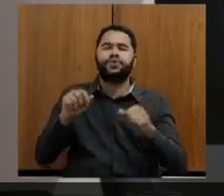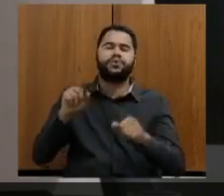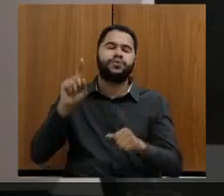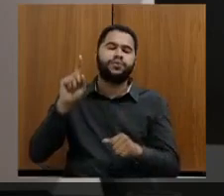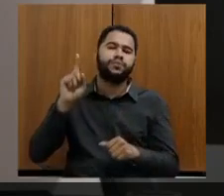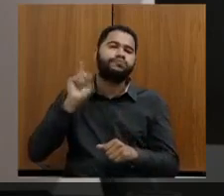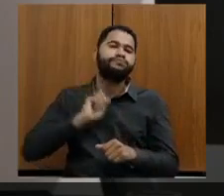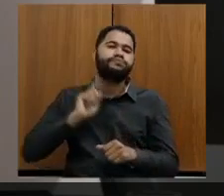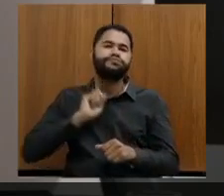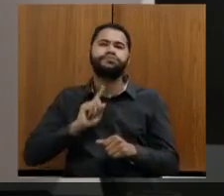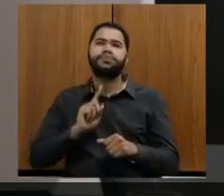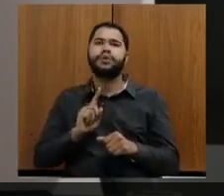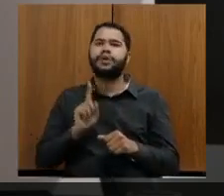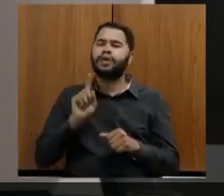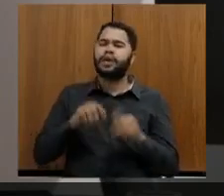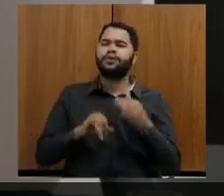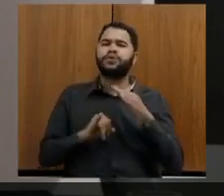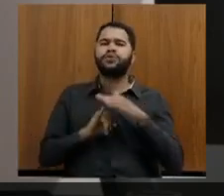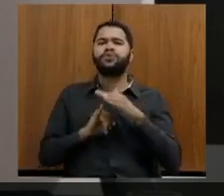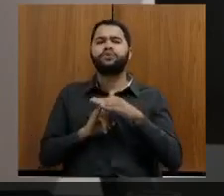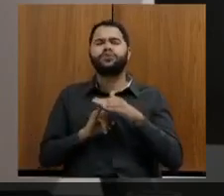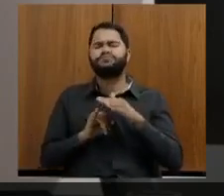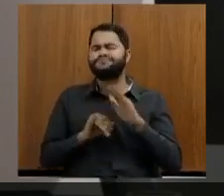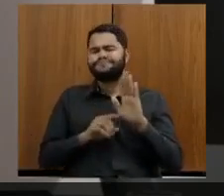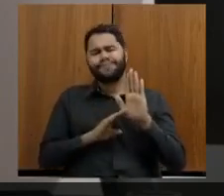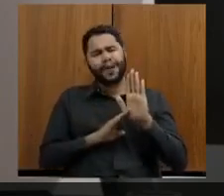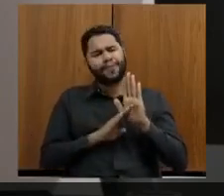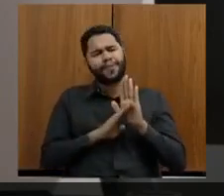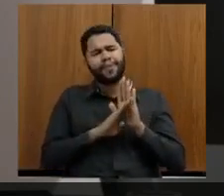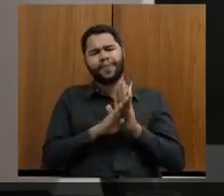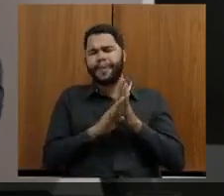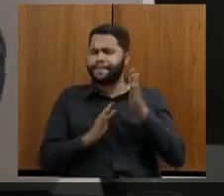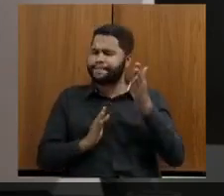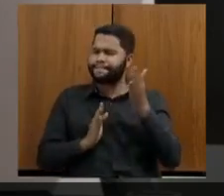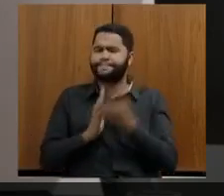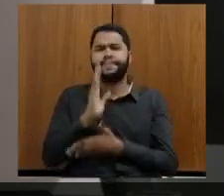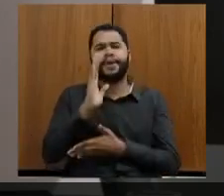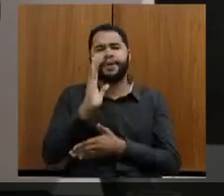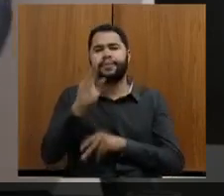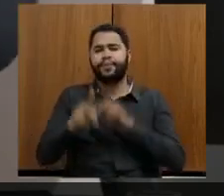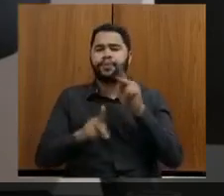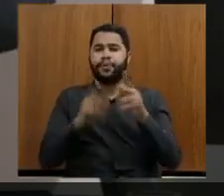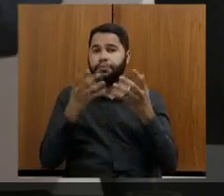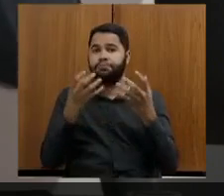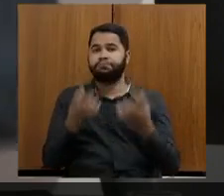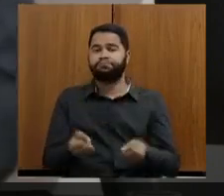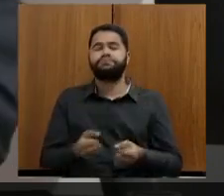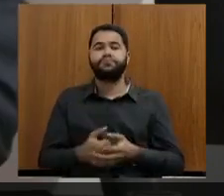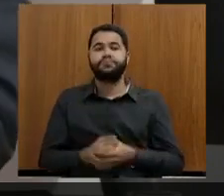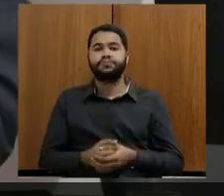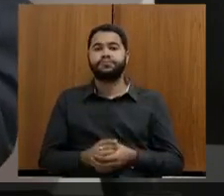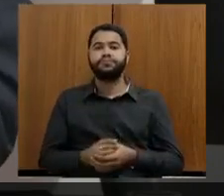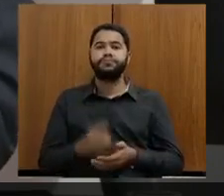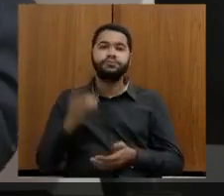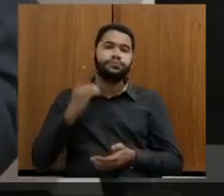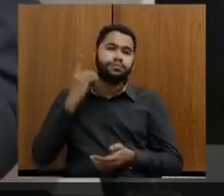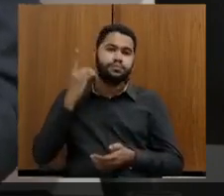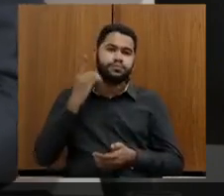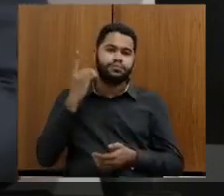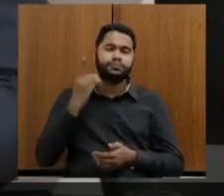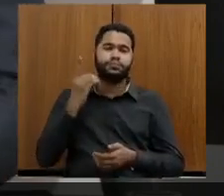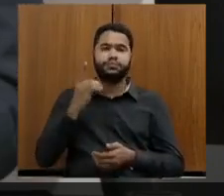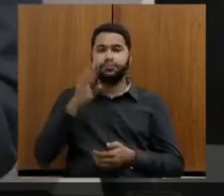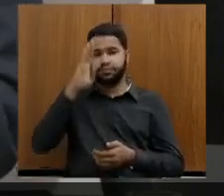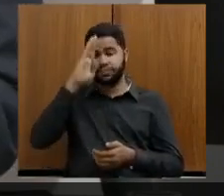Estadão a inscrição que de longe tem os maiores índices de aprovação e aceitação popular é deputado sargento Rodrigues